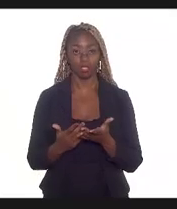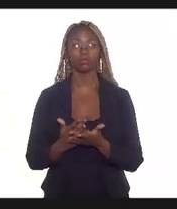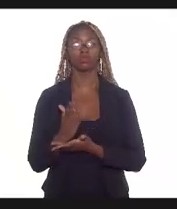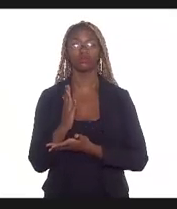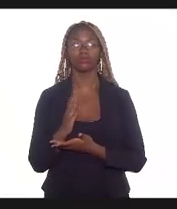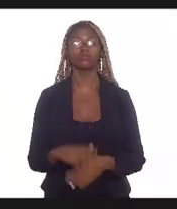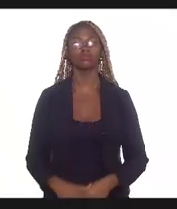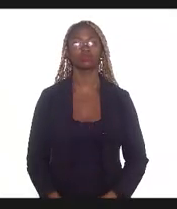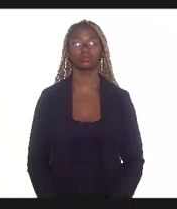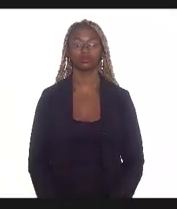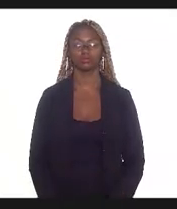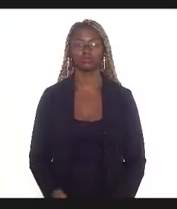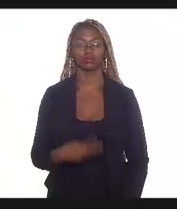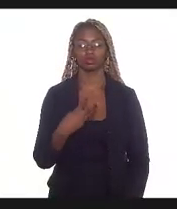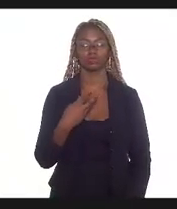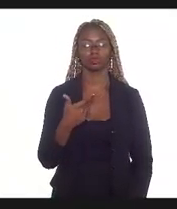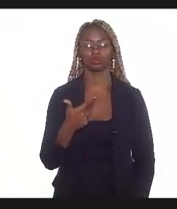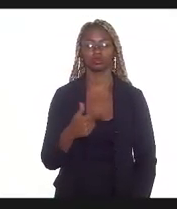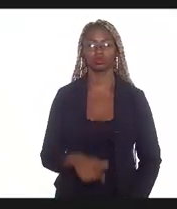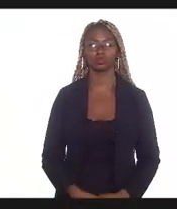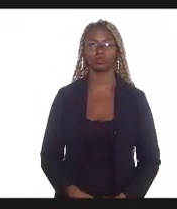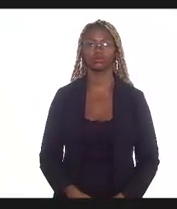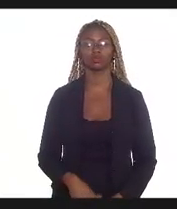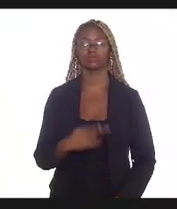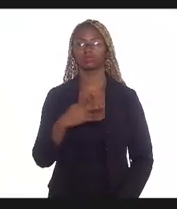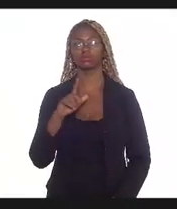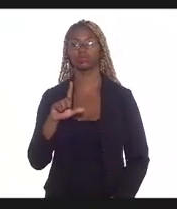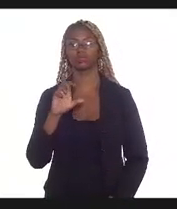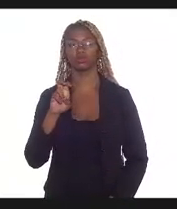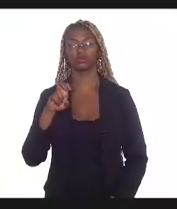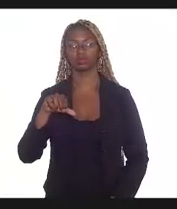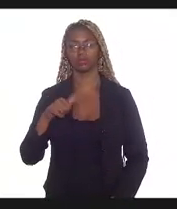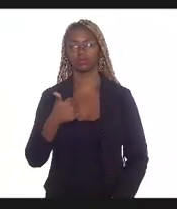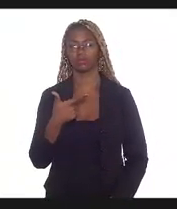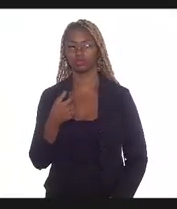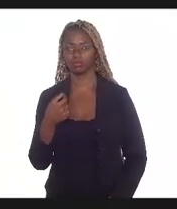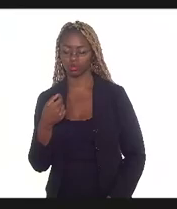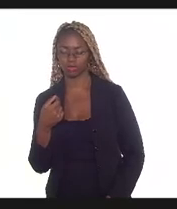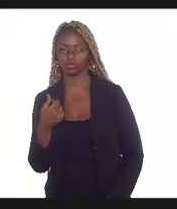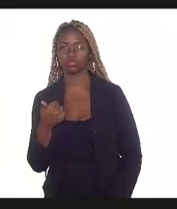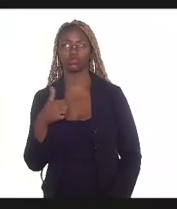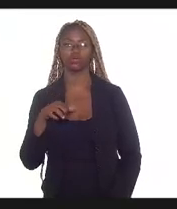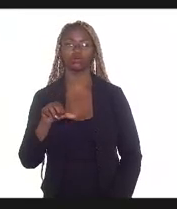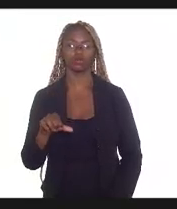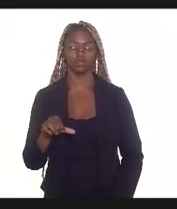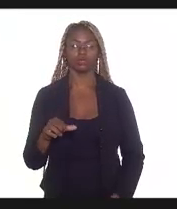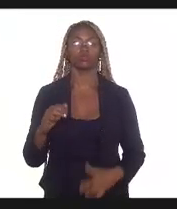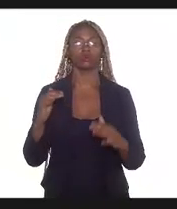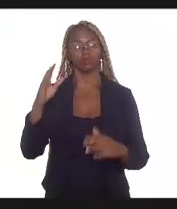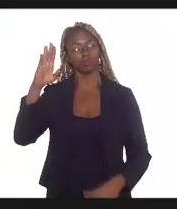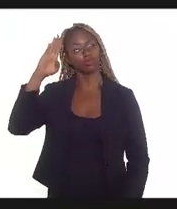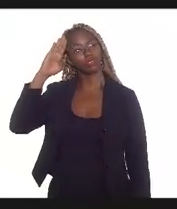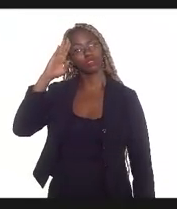aprovado. 32. Projeto de lei 59/2019, autoria do deputado subtenente Bernardo, parecer